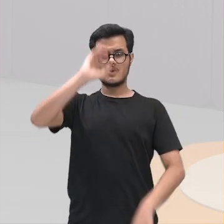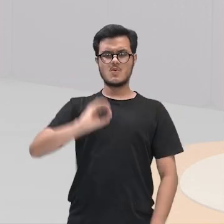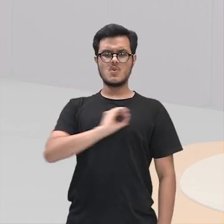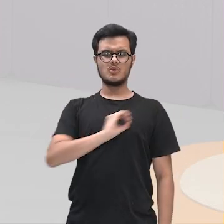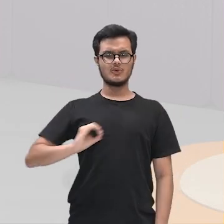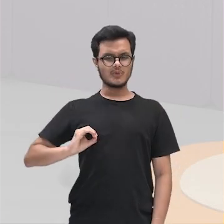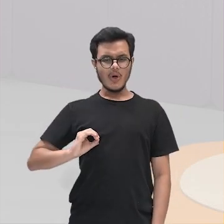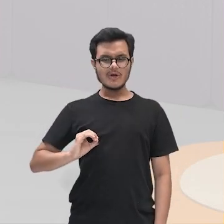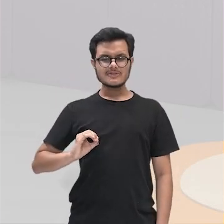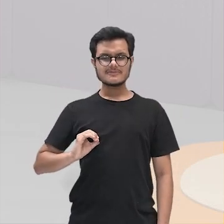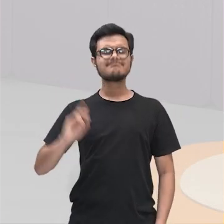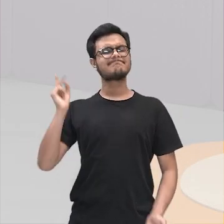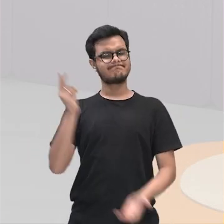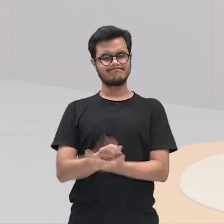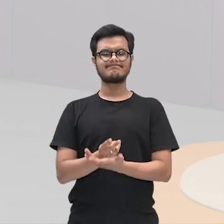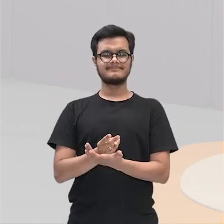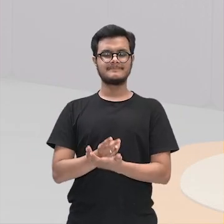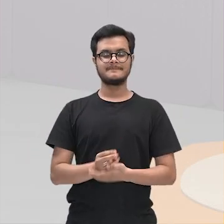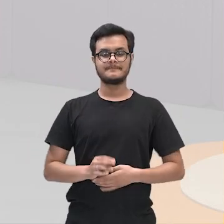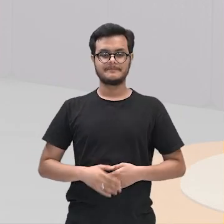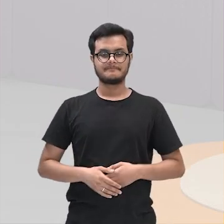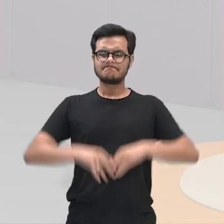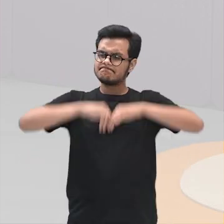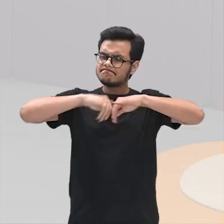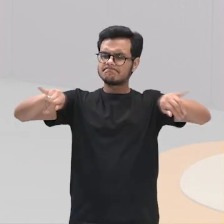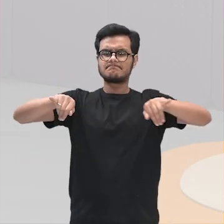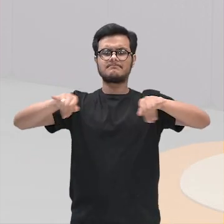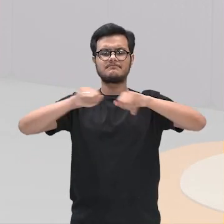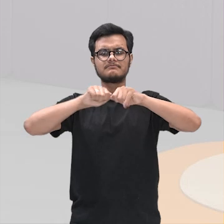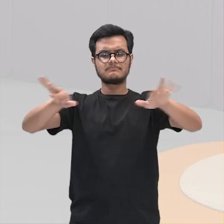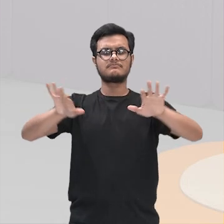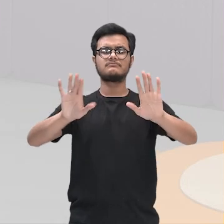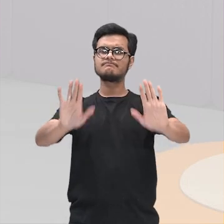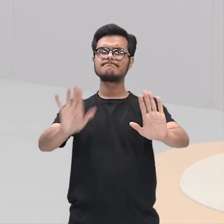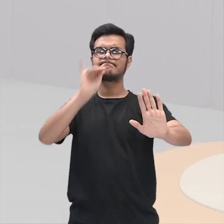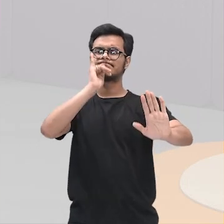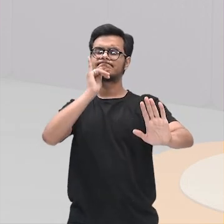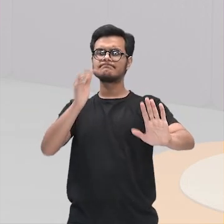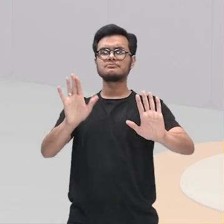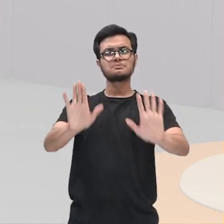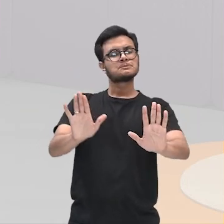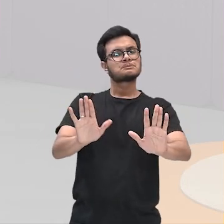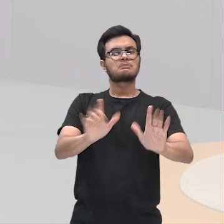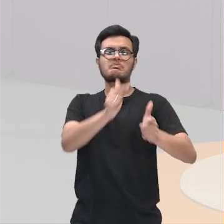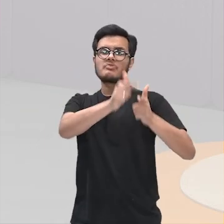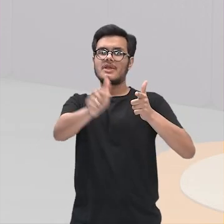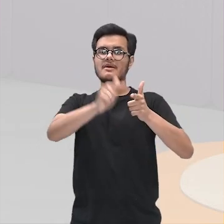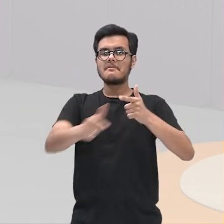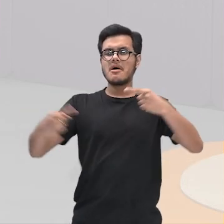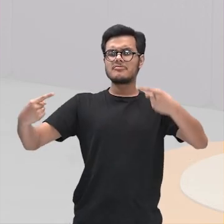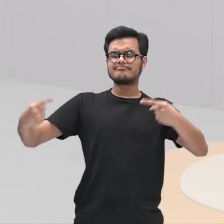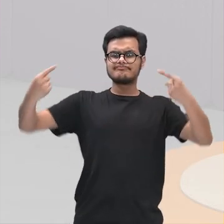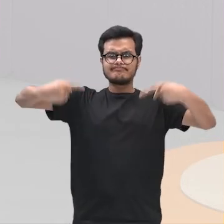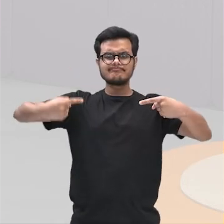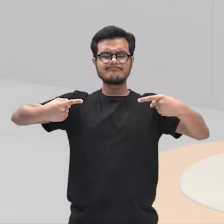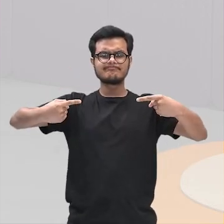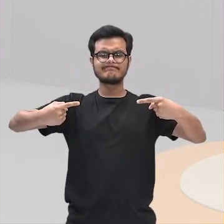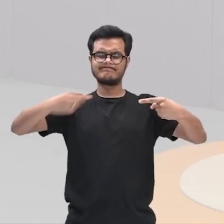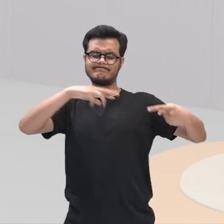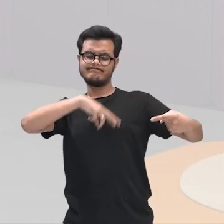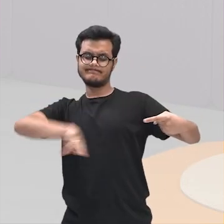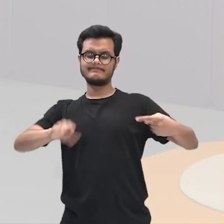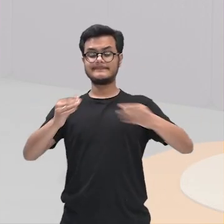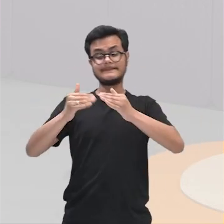tá? Ele tentou resolver disputas teológicas e promulgou leis que